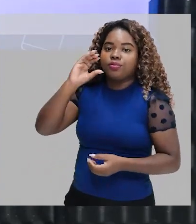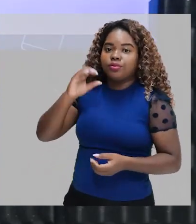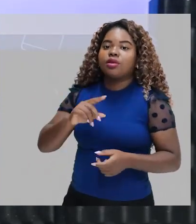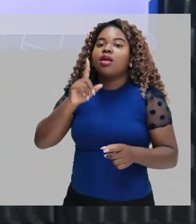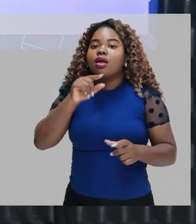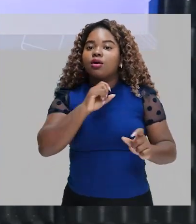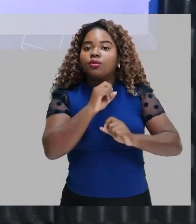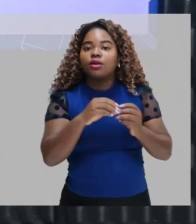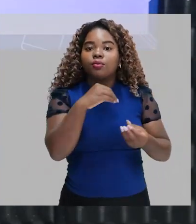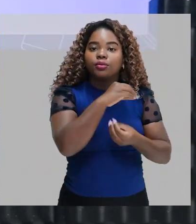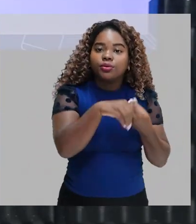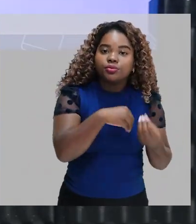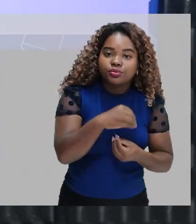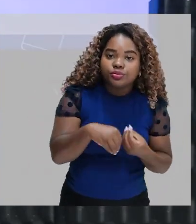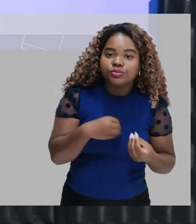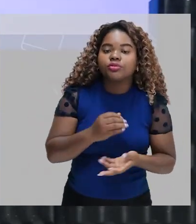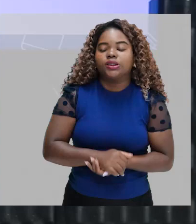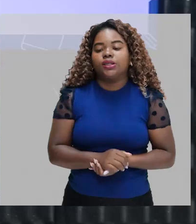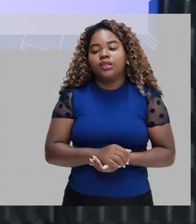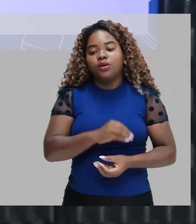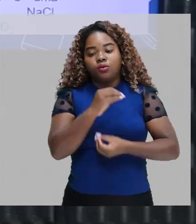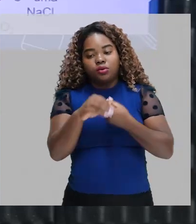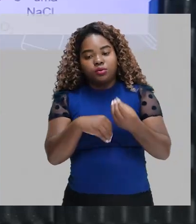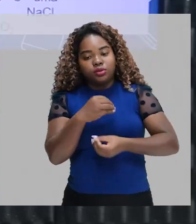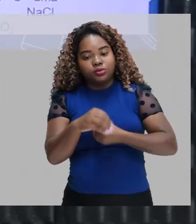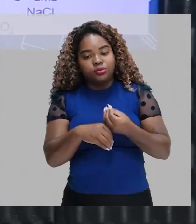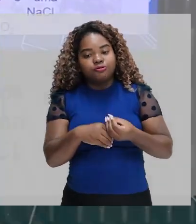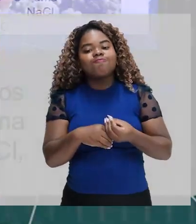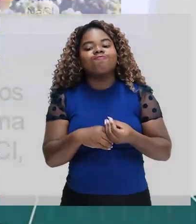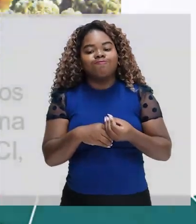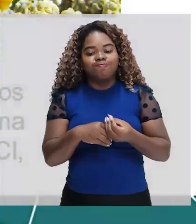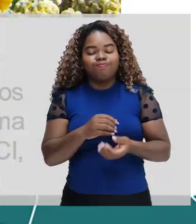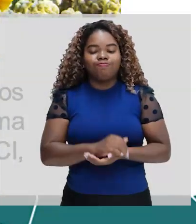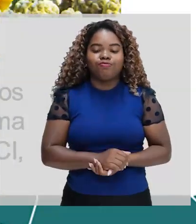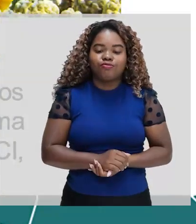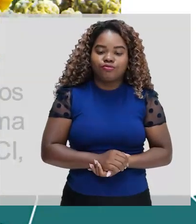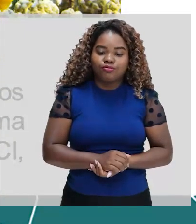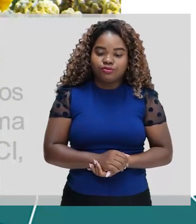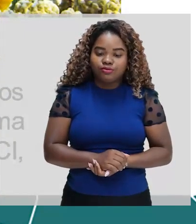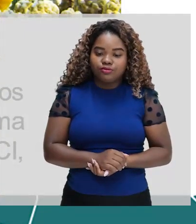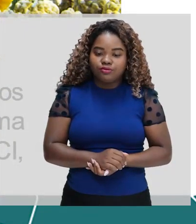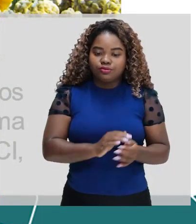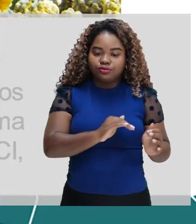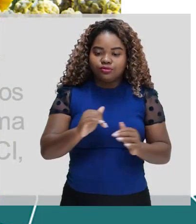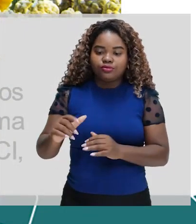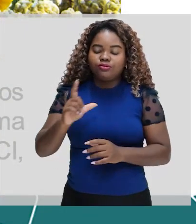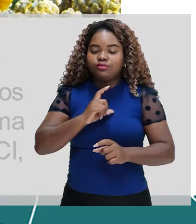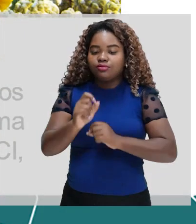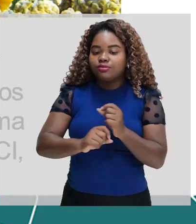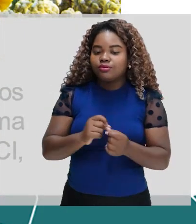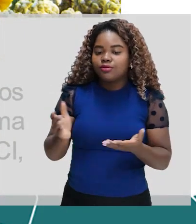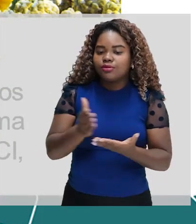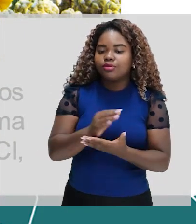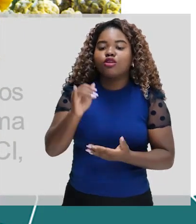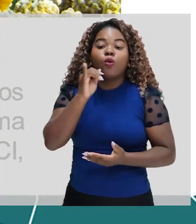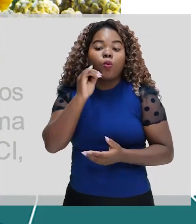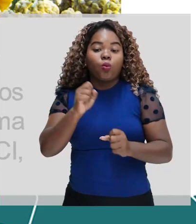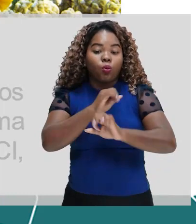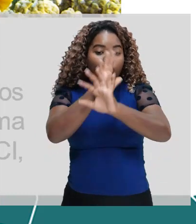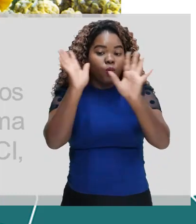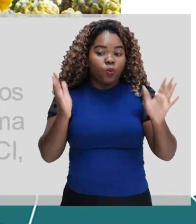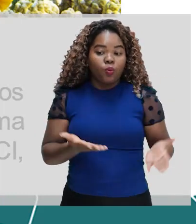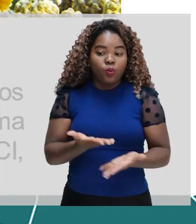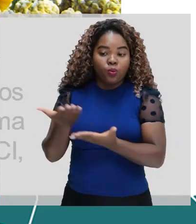uma mistura, portanto, é uma solução, certo? Aqui nós temos alguns